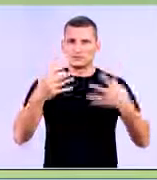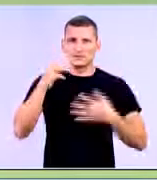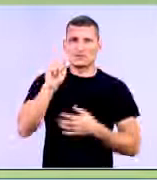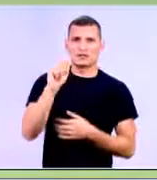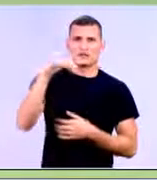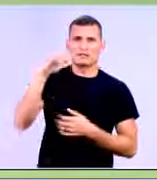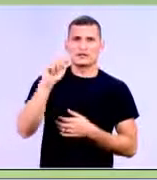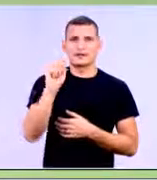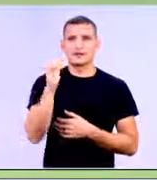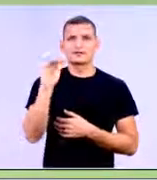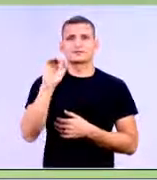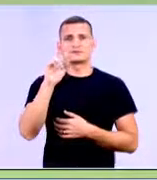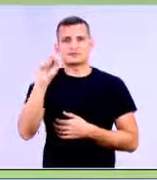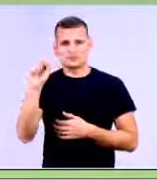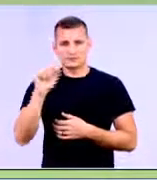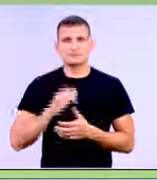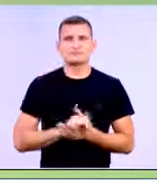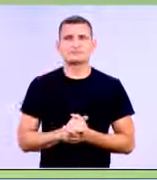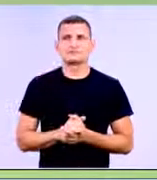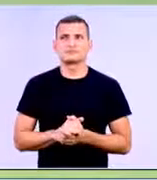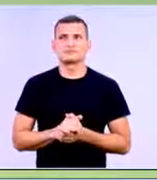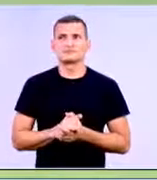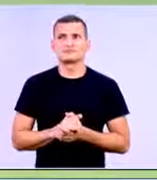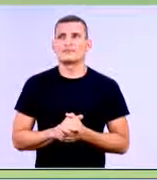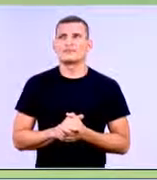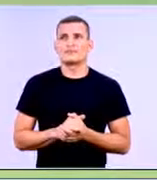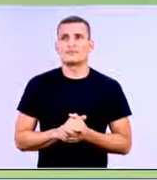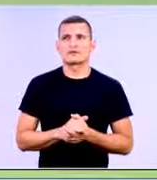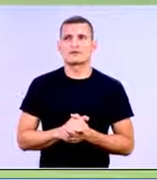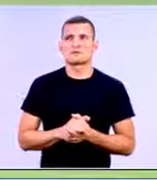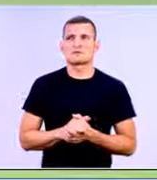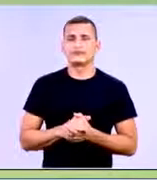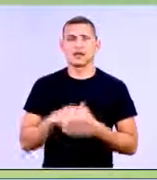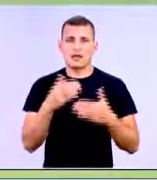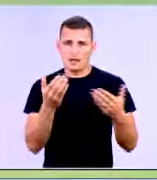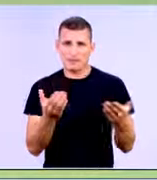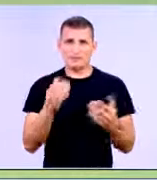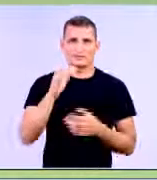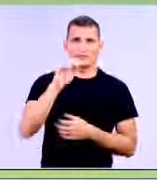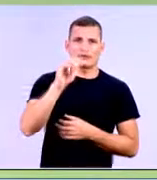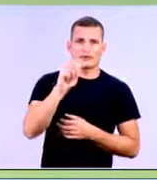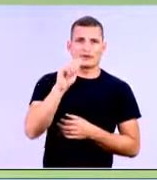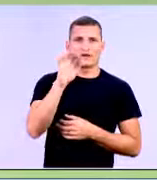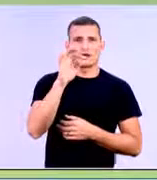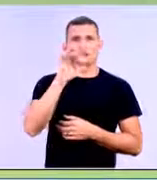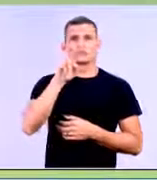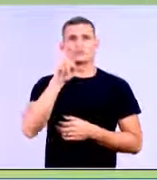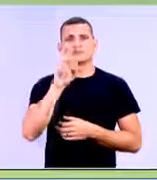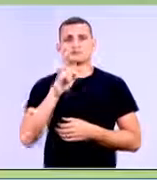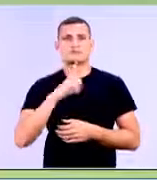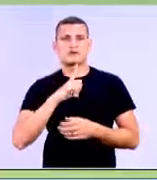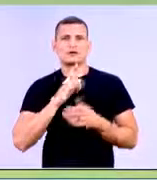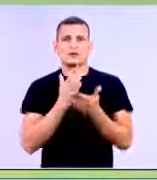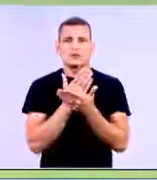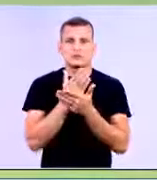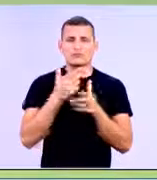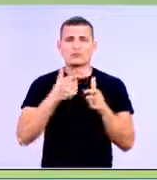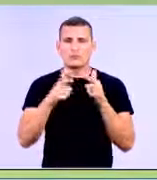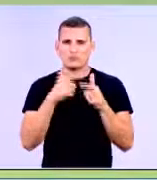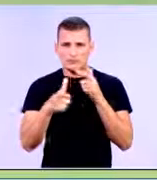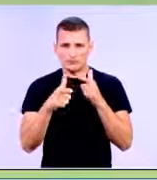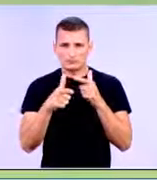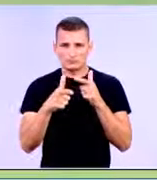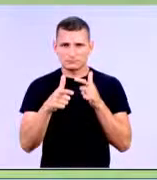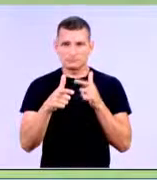ameaça, né? Ou simplesmente as ameaças. É quando um ativo sofre um determinado ataque